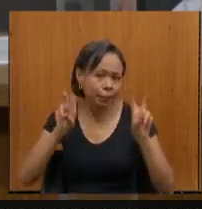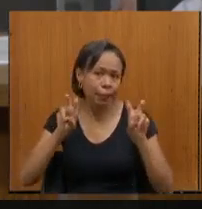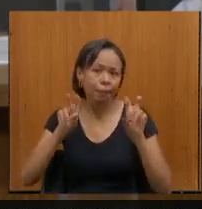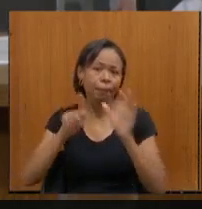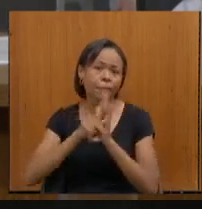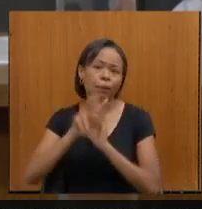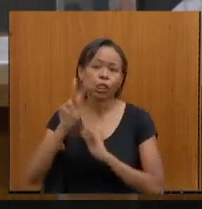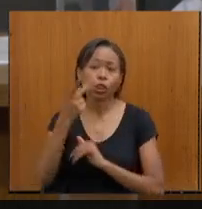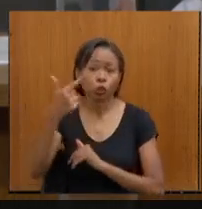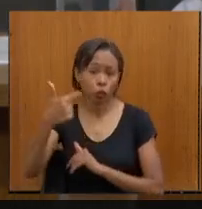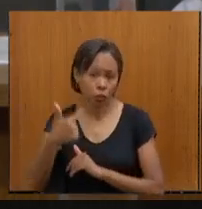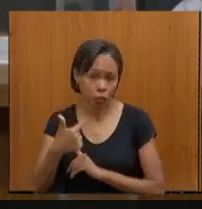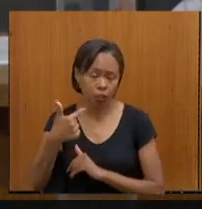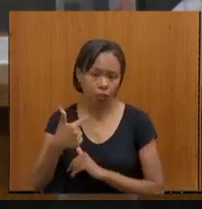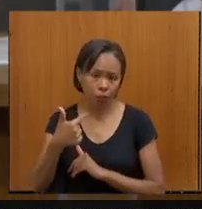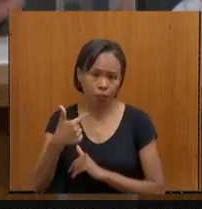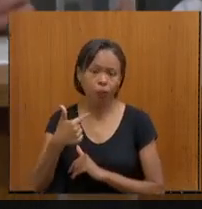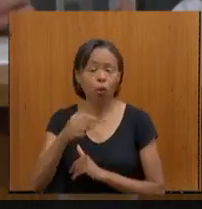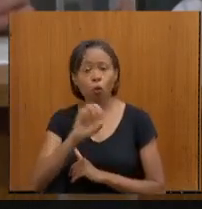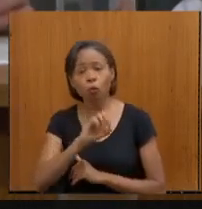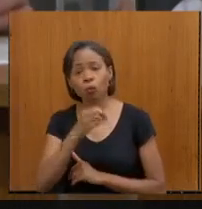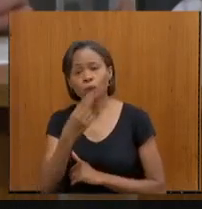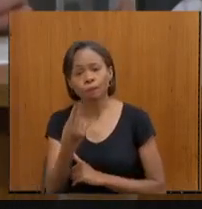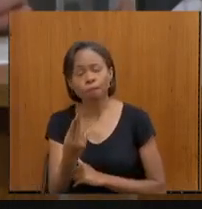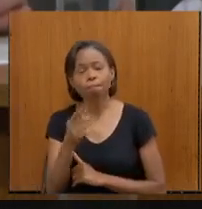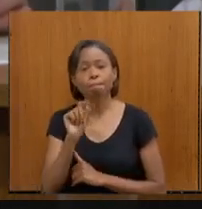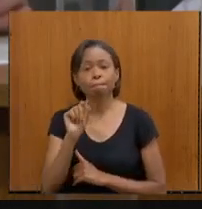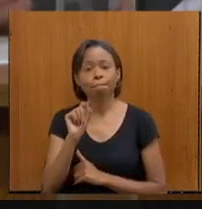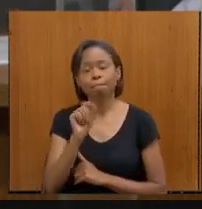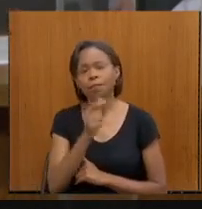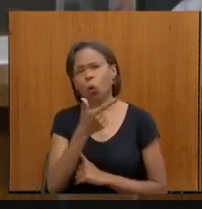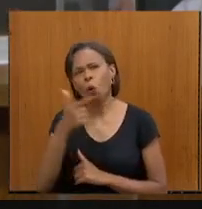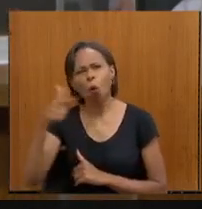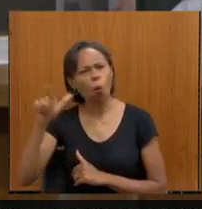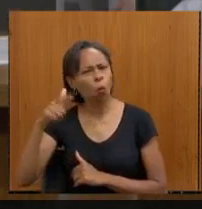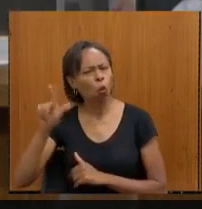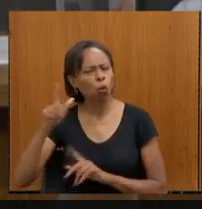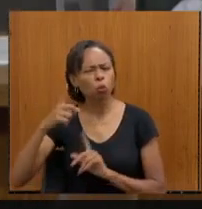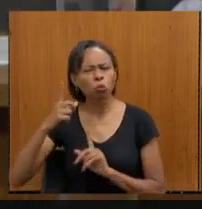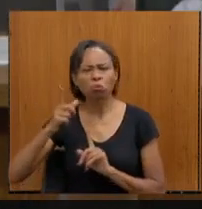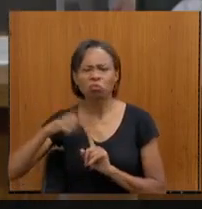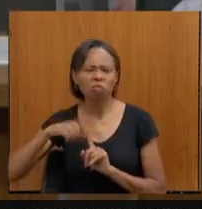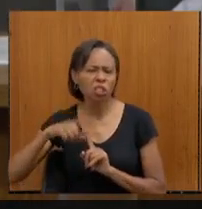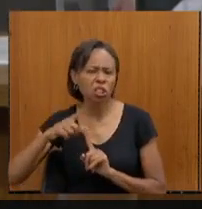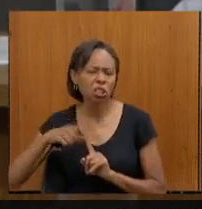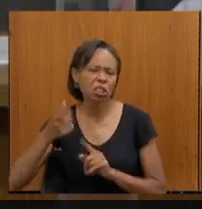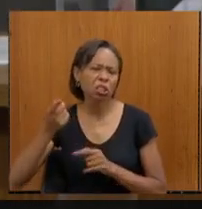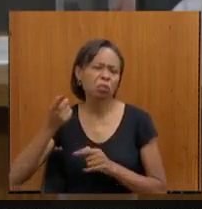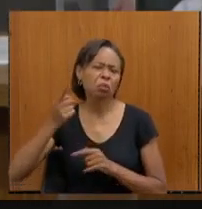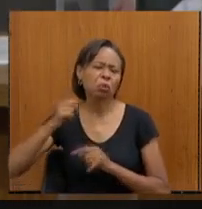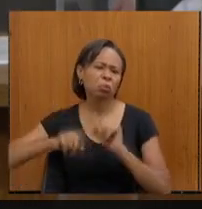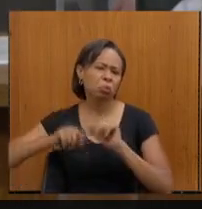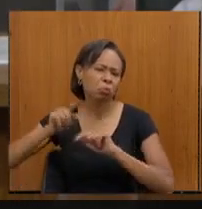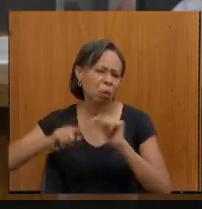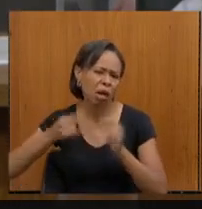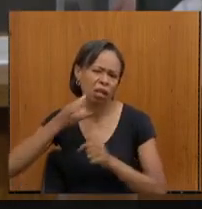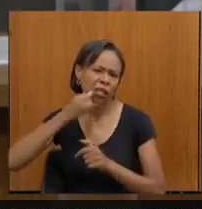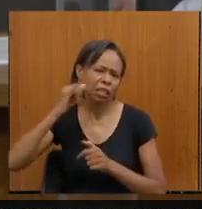hidrogênio mesmo em outros fontes